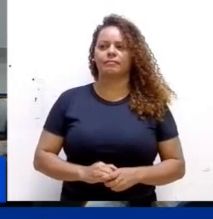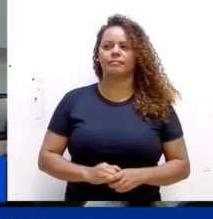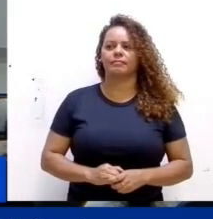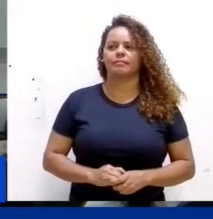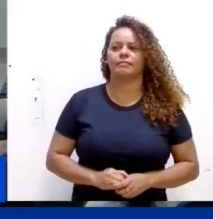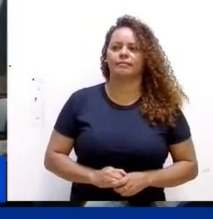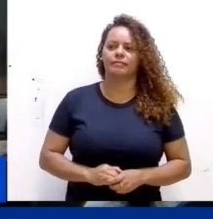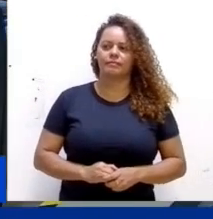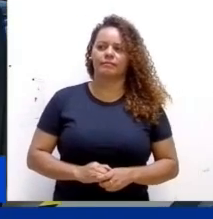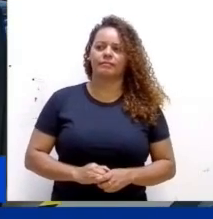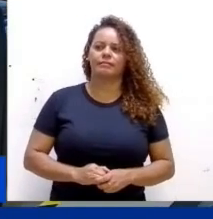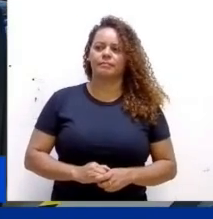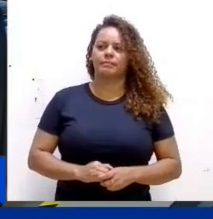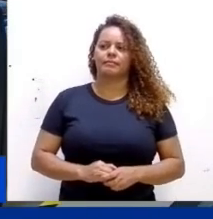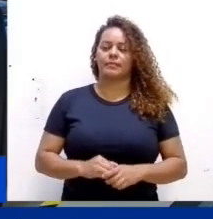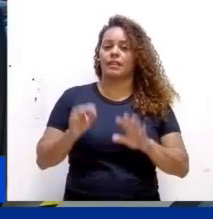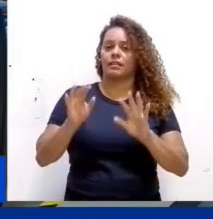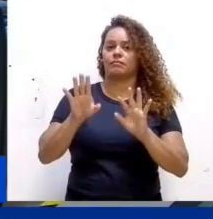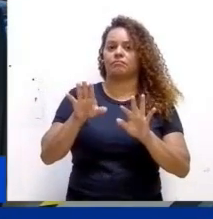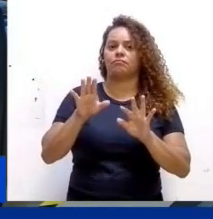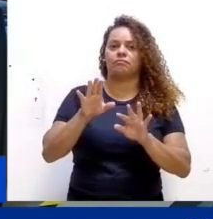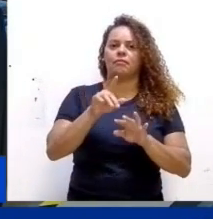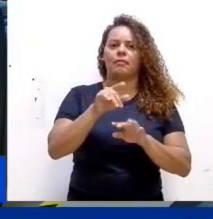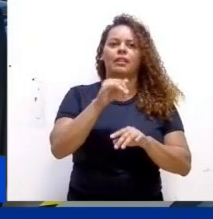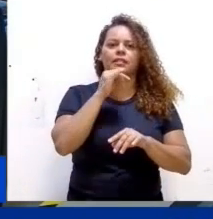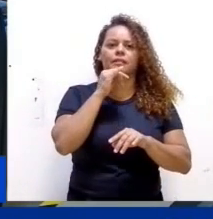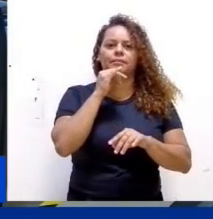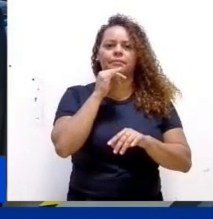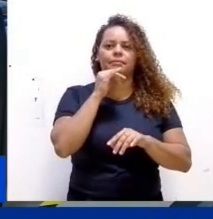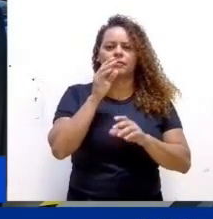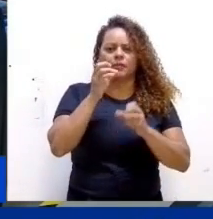vocês, olha, a família tem proteção estatal?